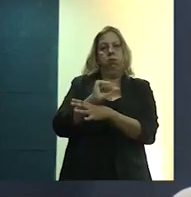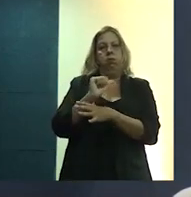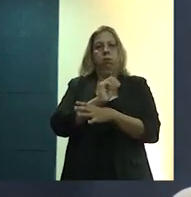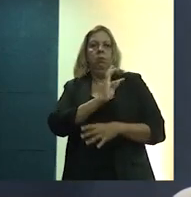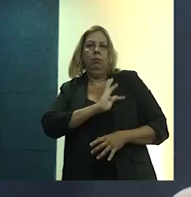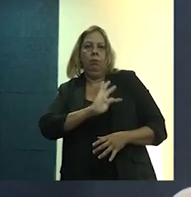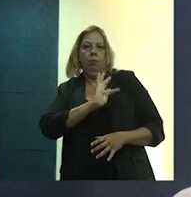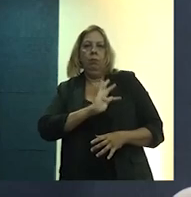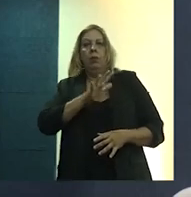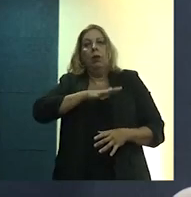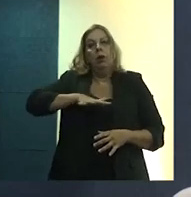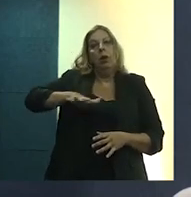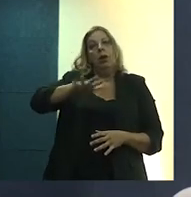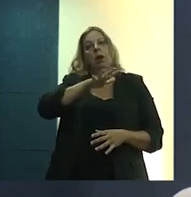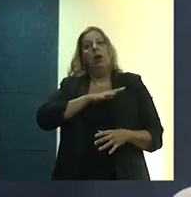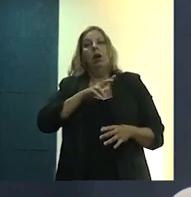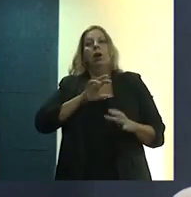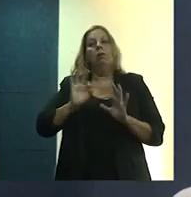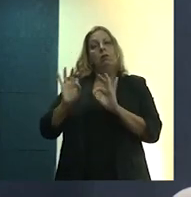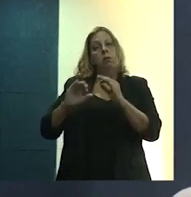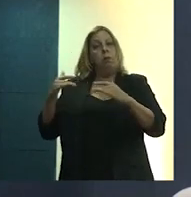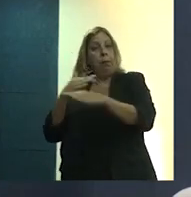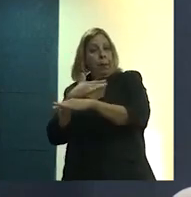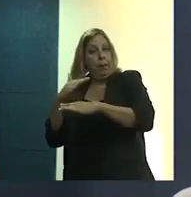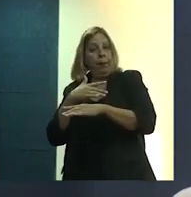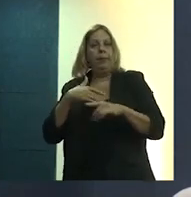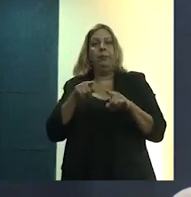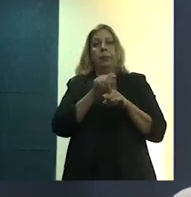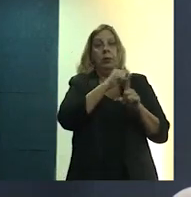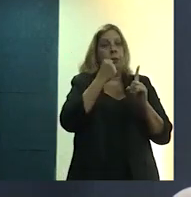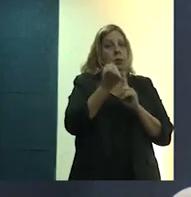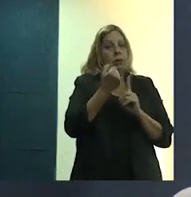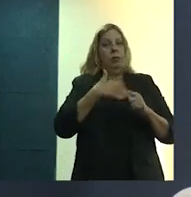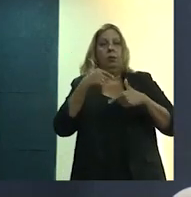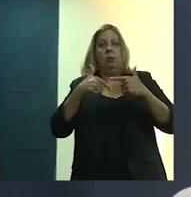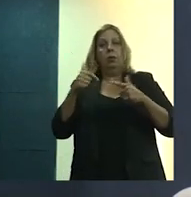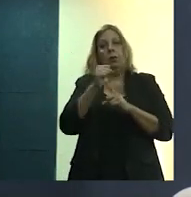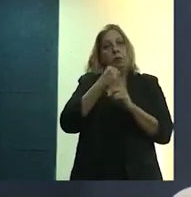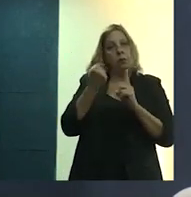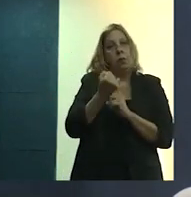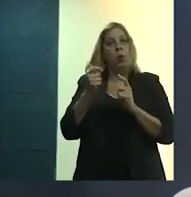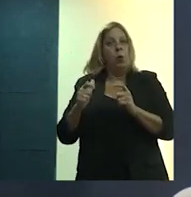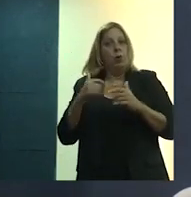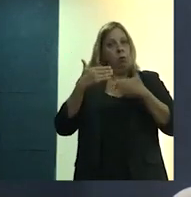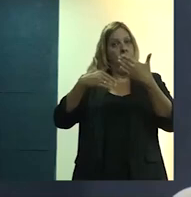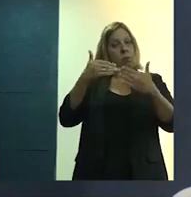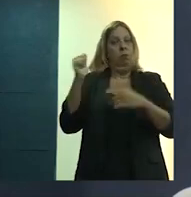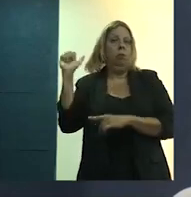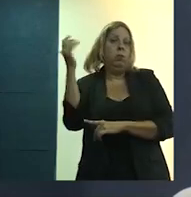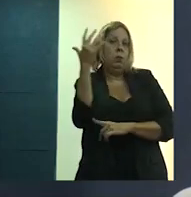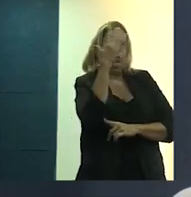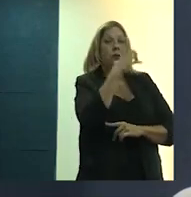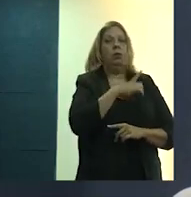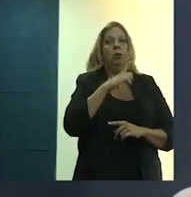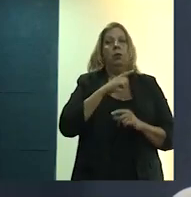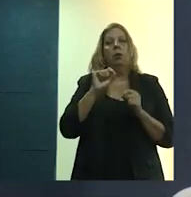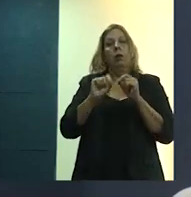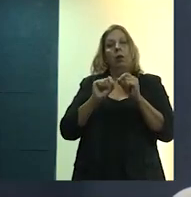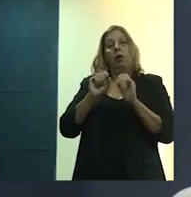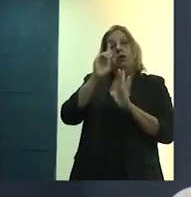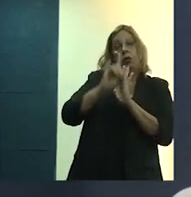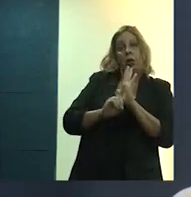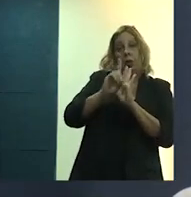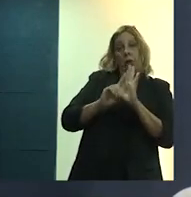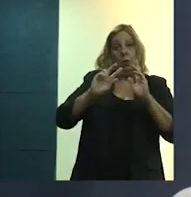Técnica na área de desenvolvimento urbano habitação interesse social trabalho social desenvolvimento local meio ambiente Urbano a ciência